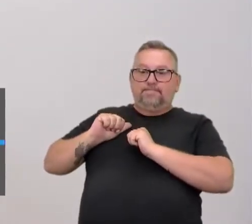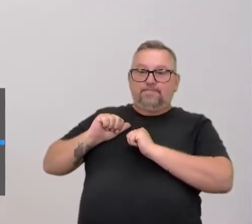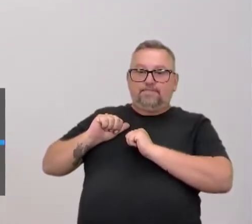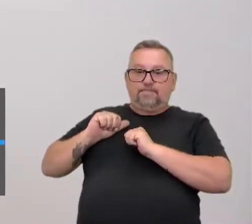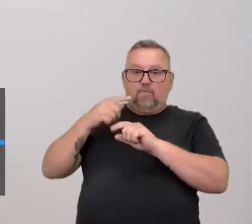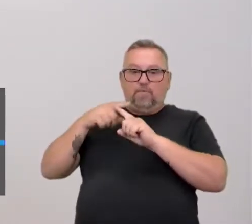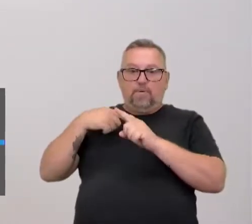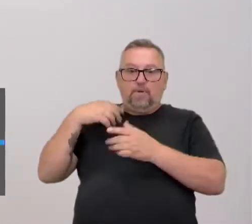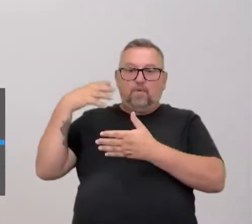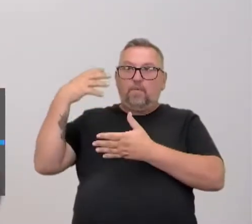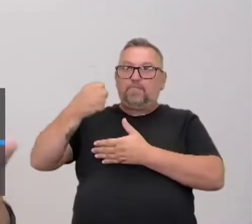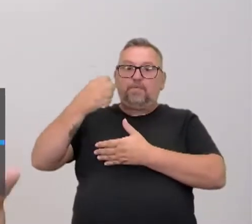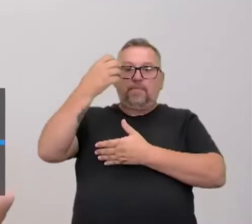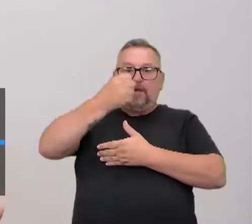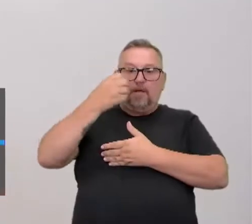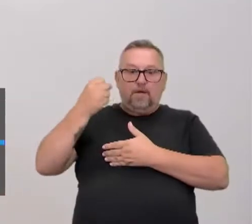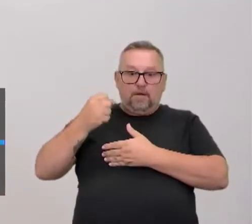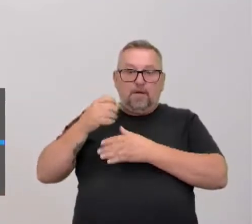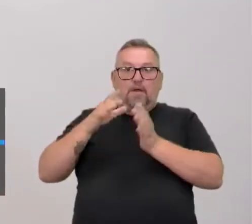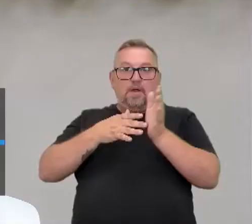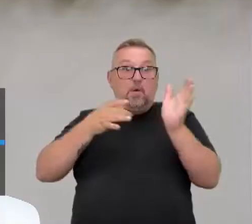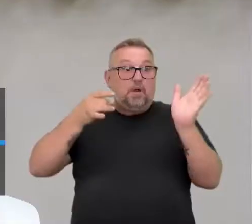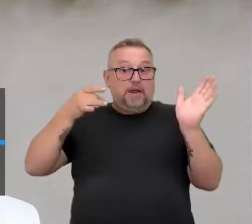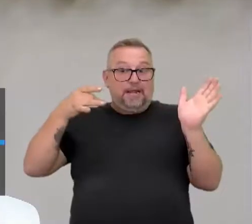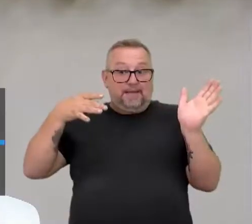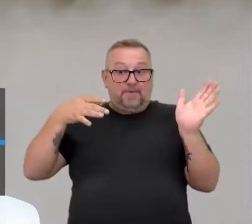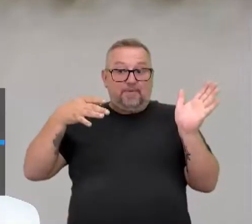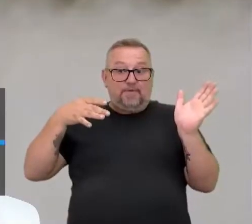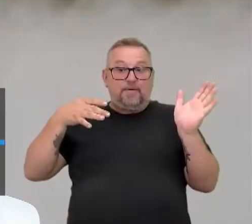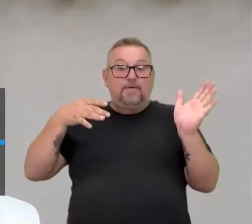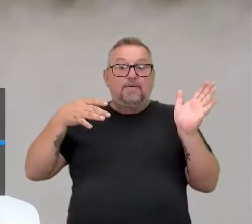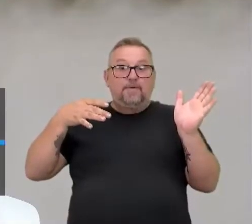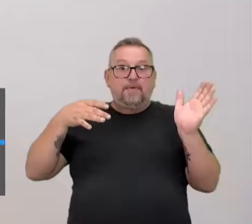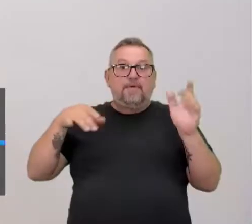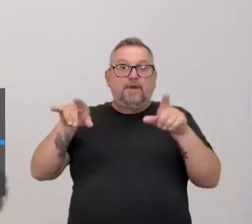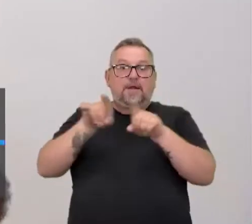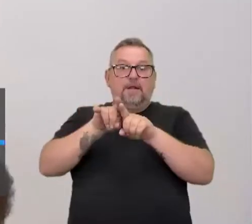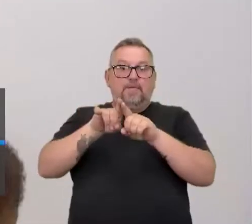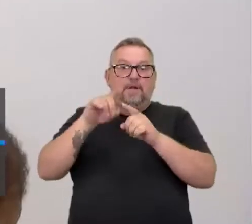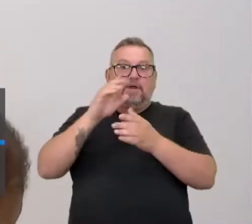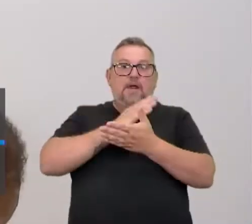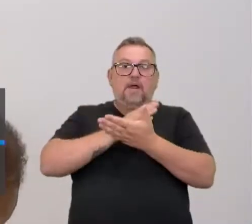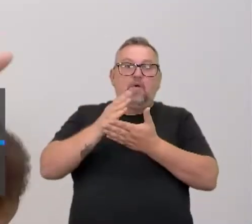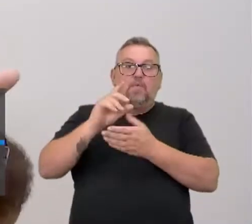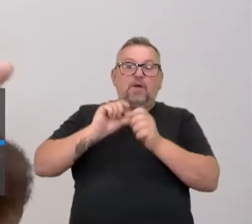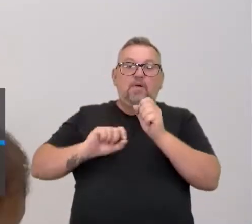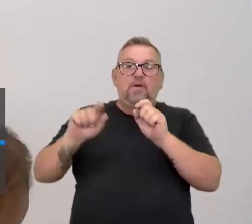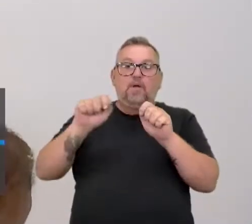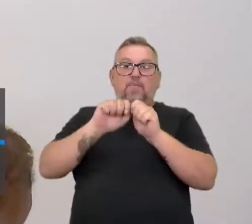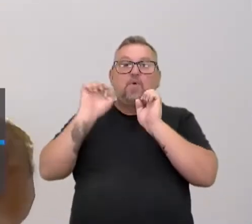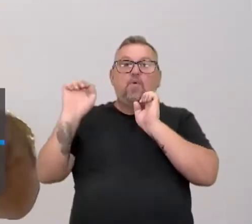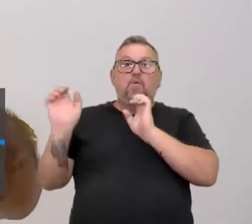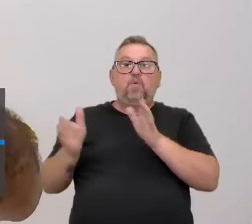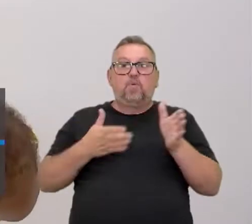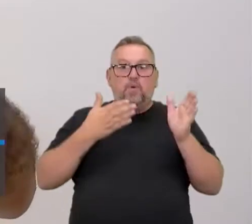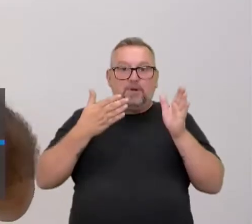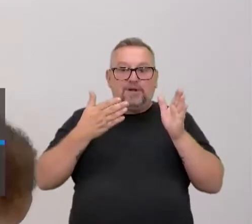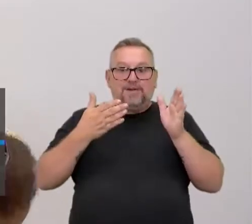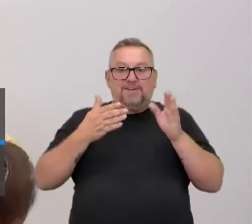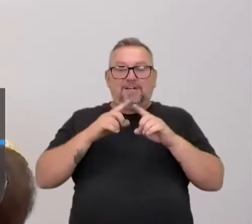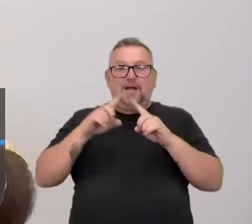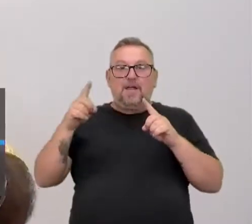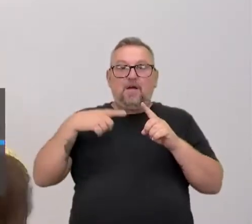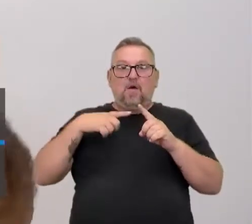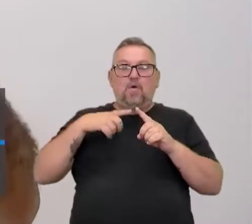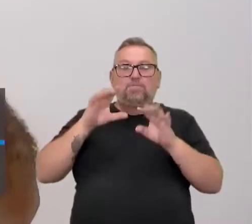era um coletor e um caçador, e passo a ser produtor. E aí eu passo a